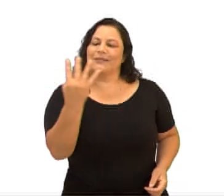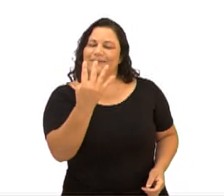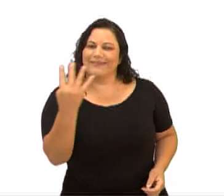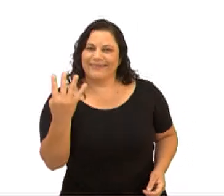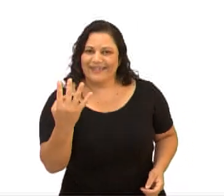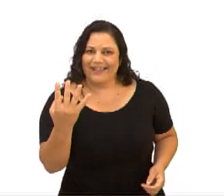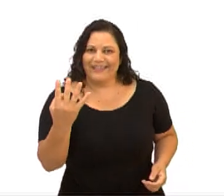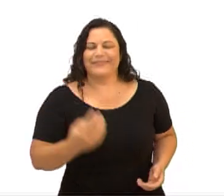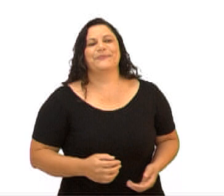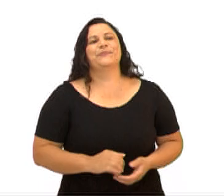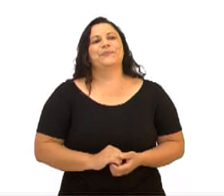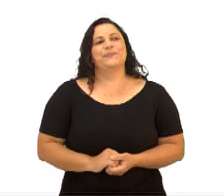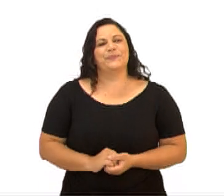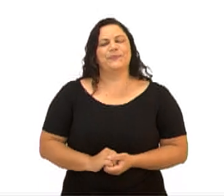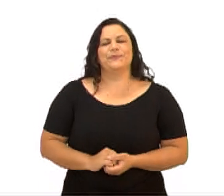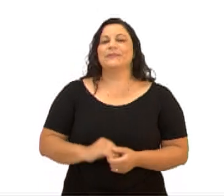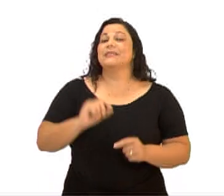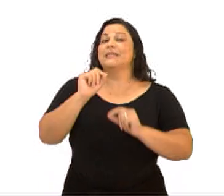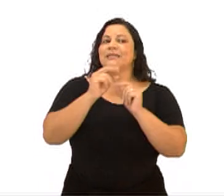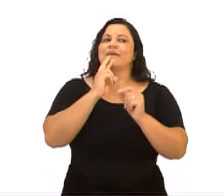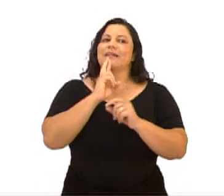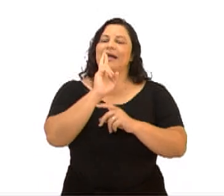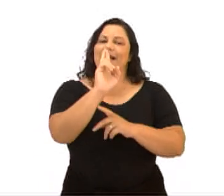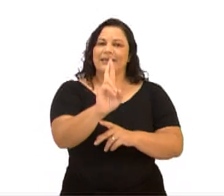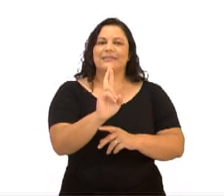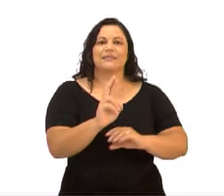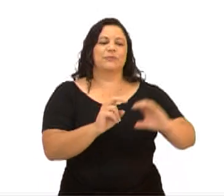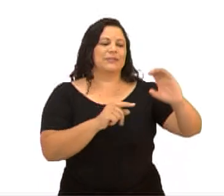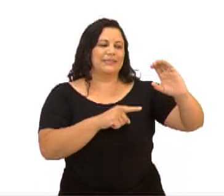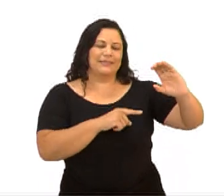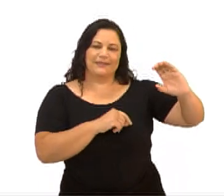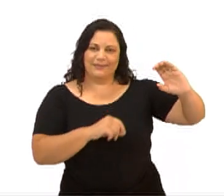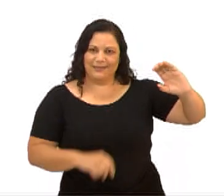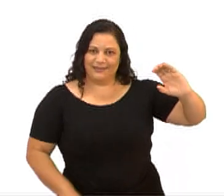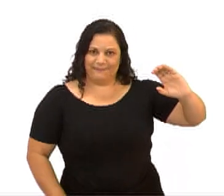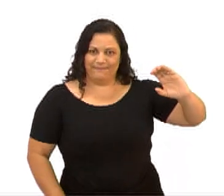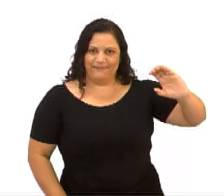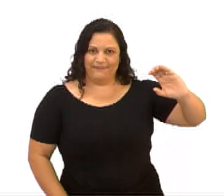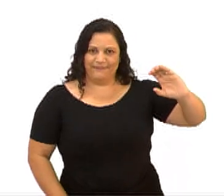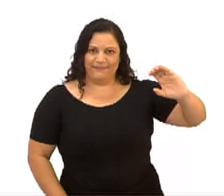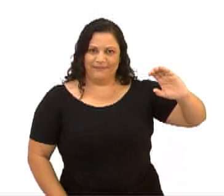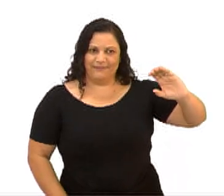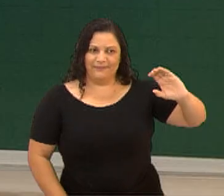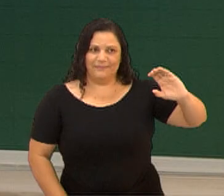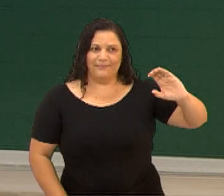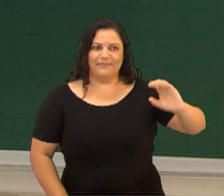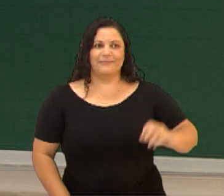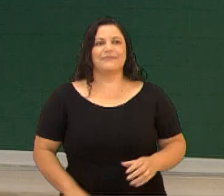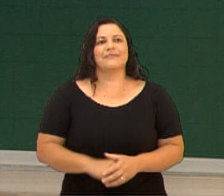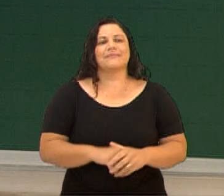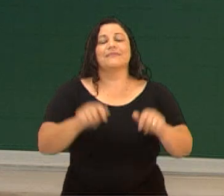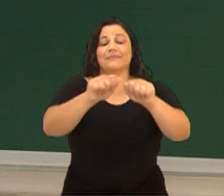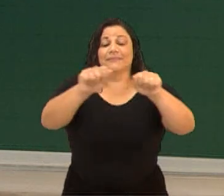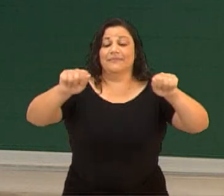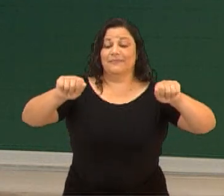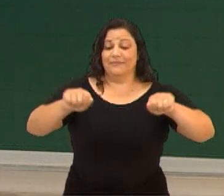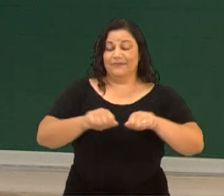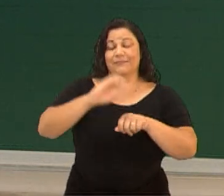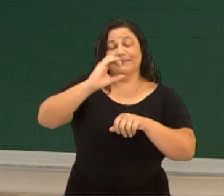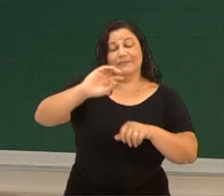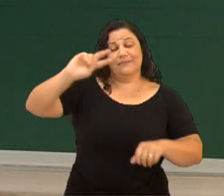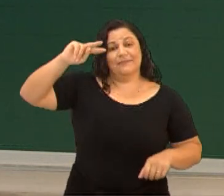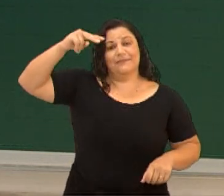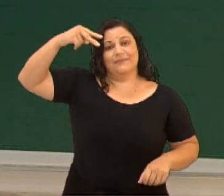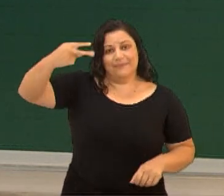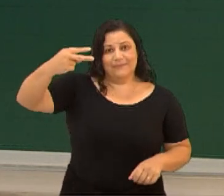144. Então, aqui a alternativa correta, letra C. A área em centímetro quadrado de um